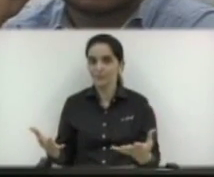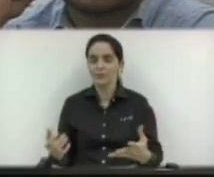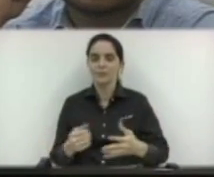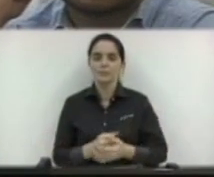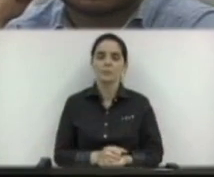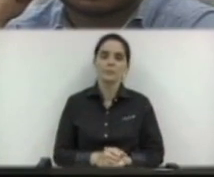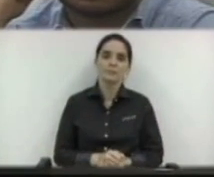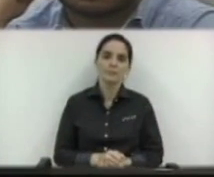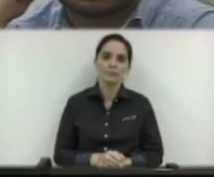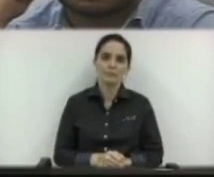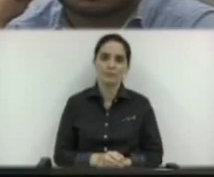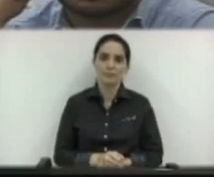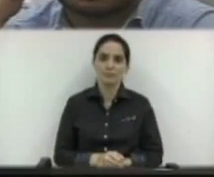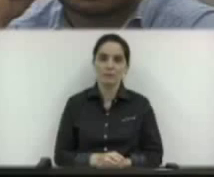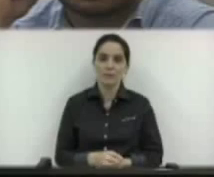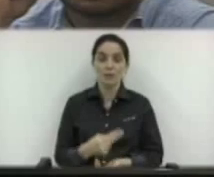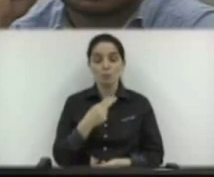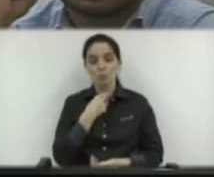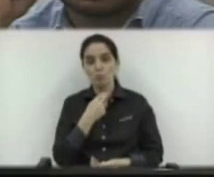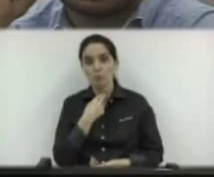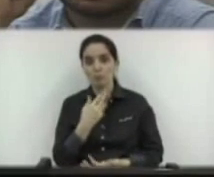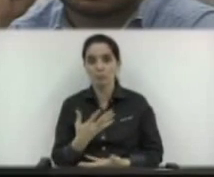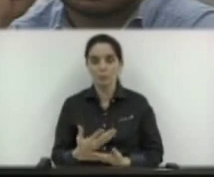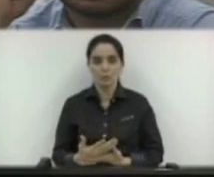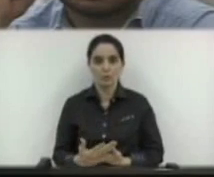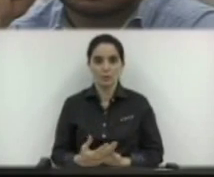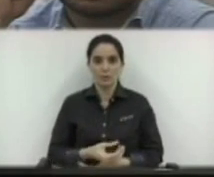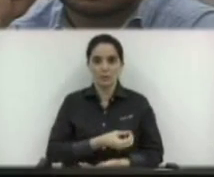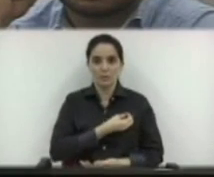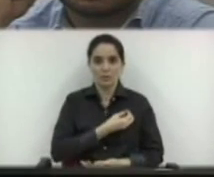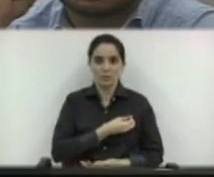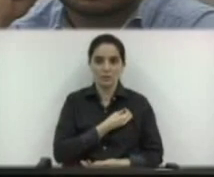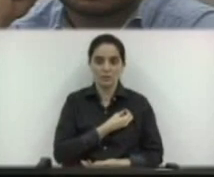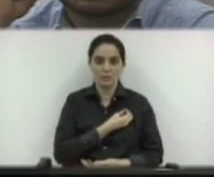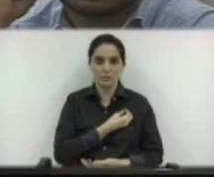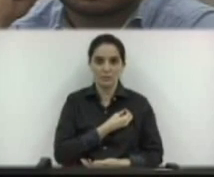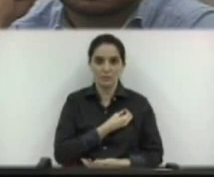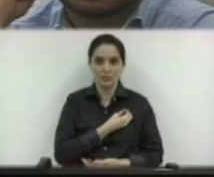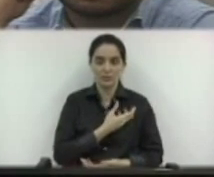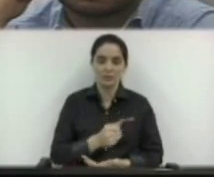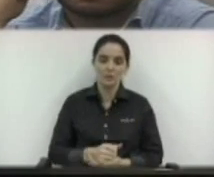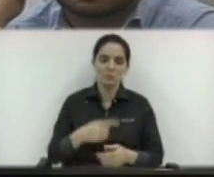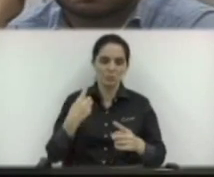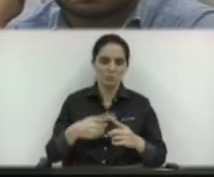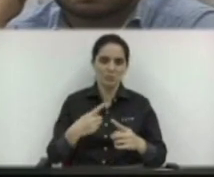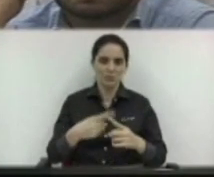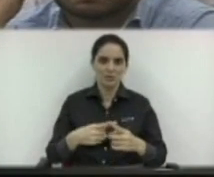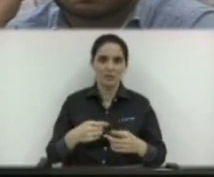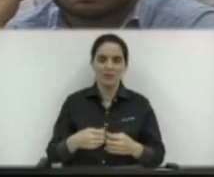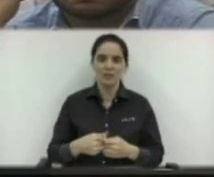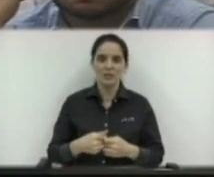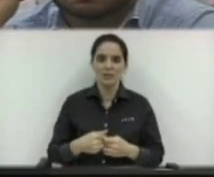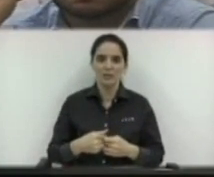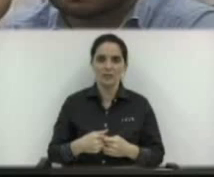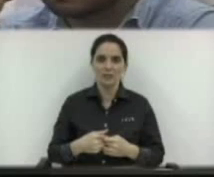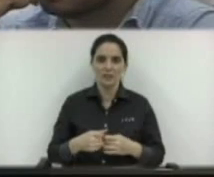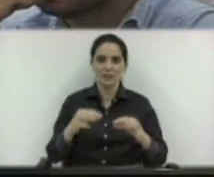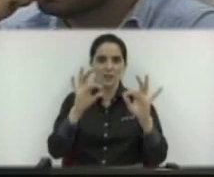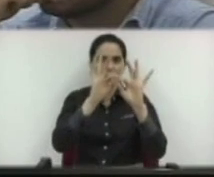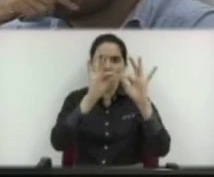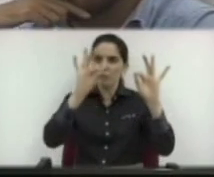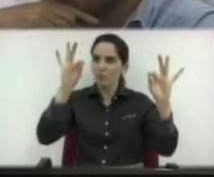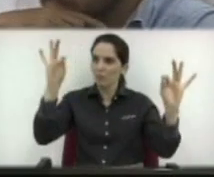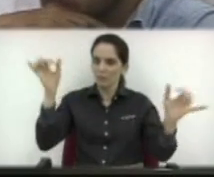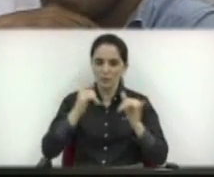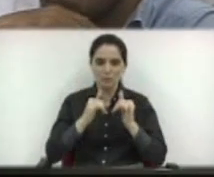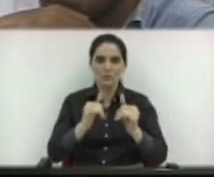animal. Principalmente esses animais que batem em rede elétrica, eles perdem suas asas, não conseguem